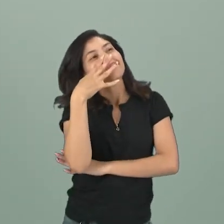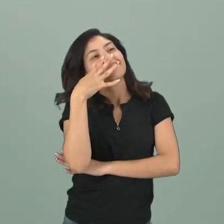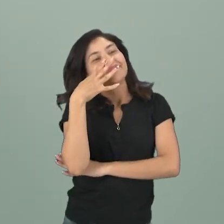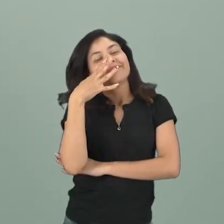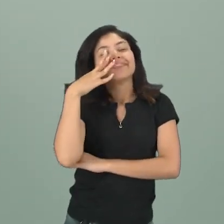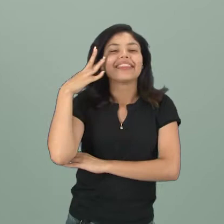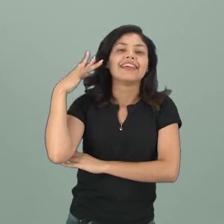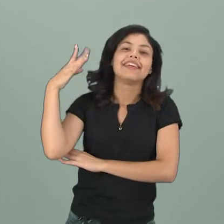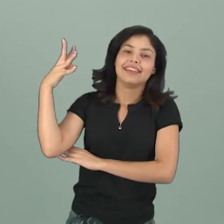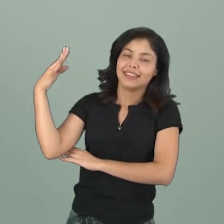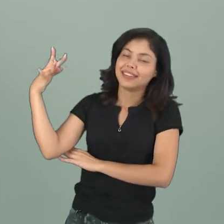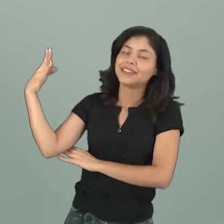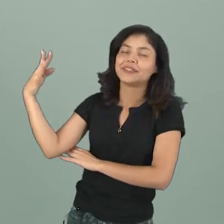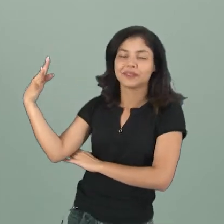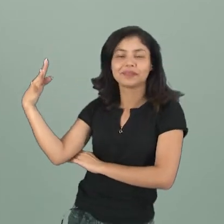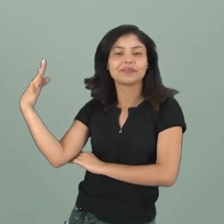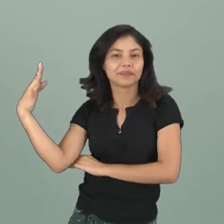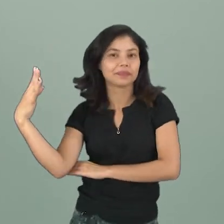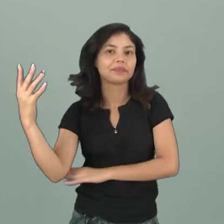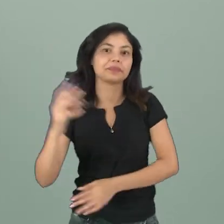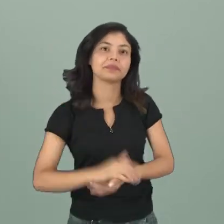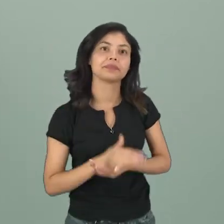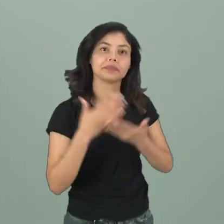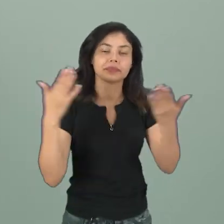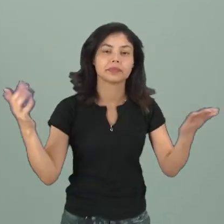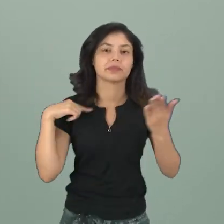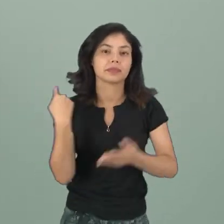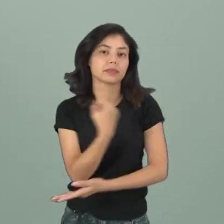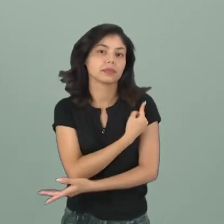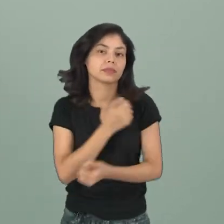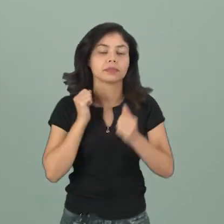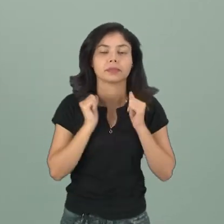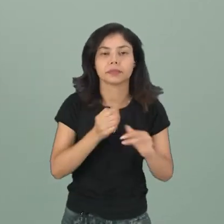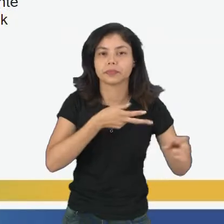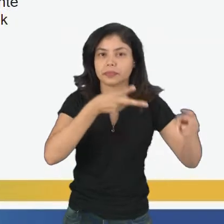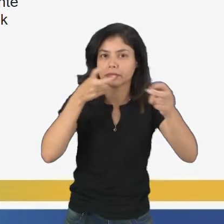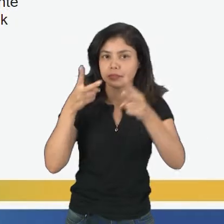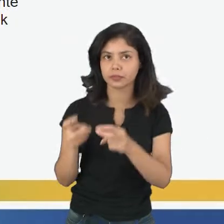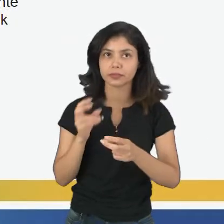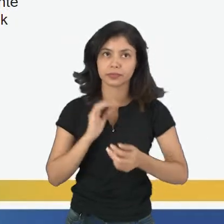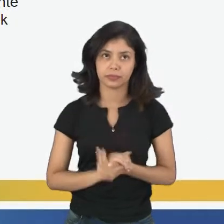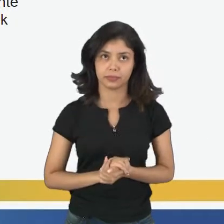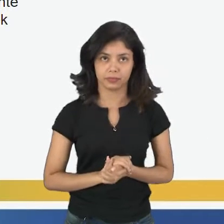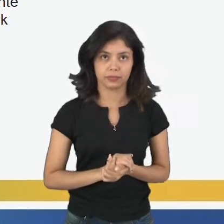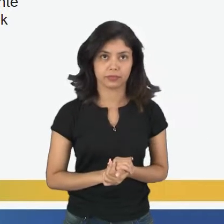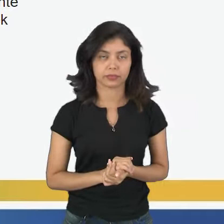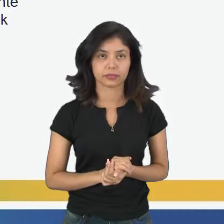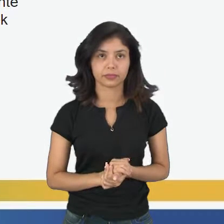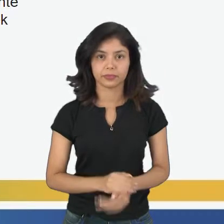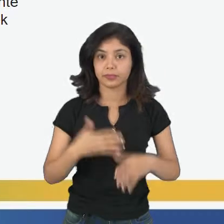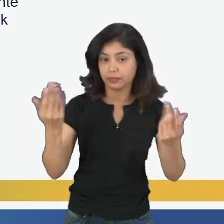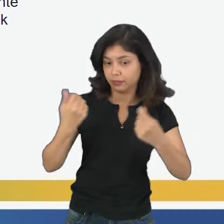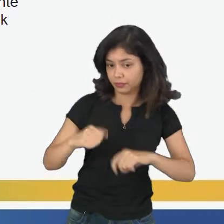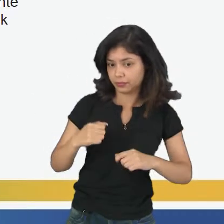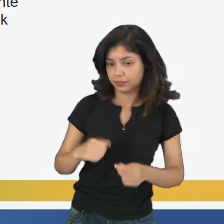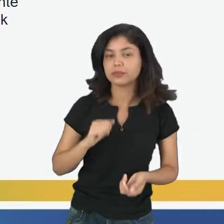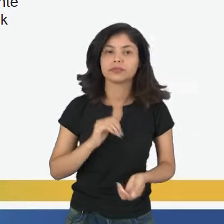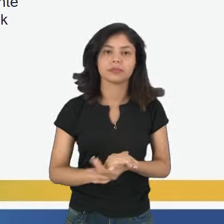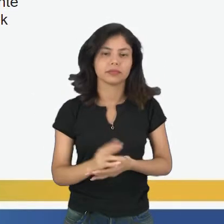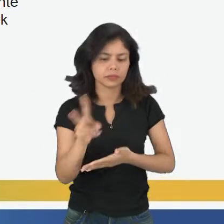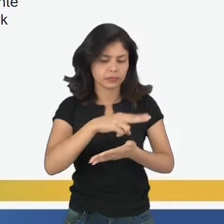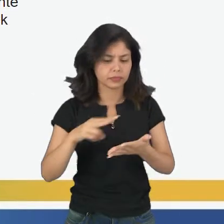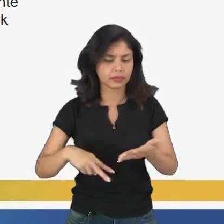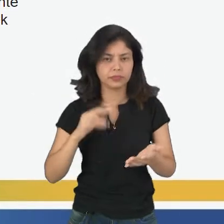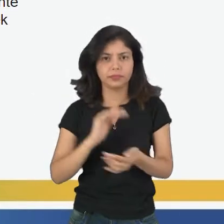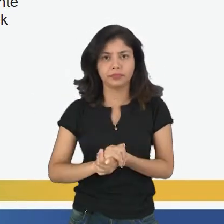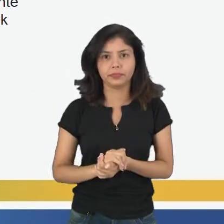com o canto desse pássaro. Então nós podemos perceber que é necessário uma leitura